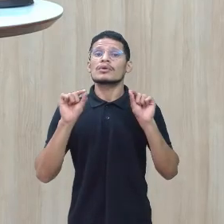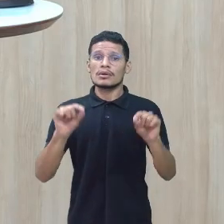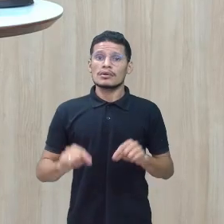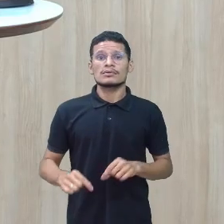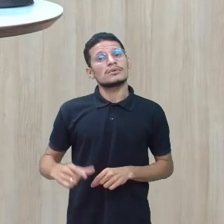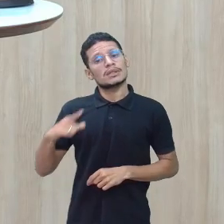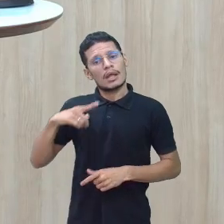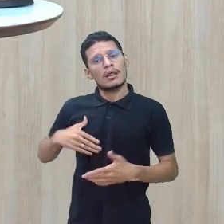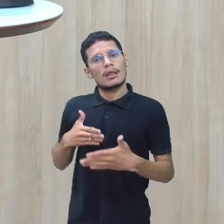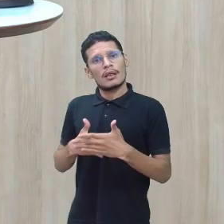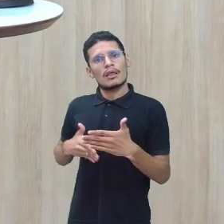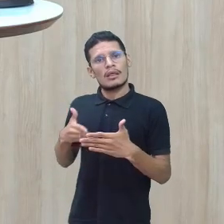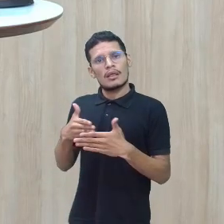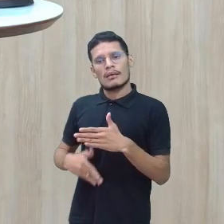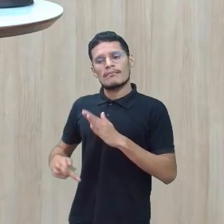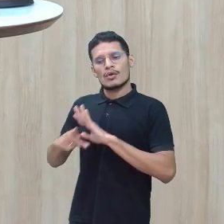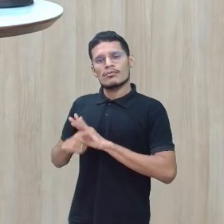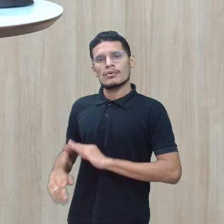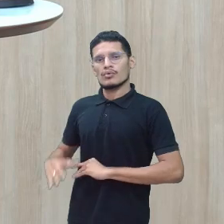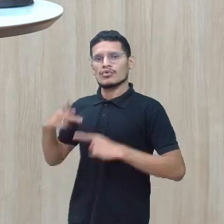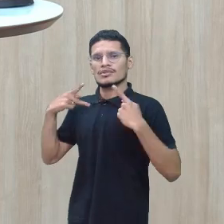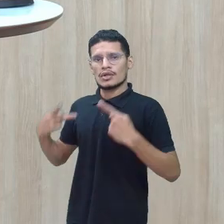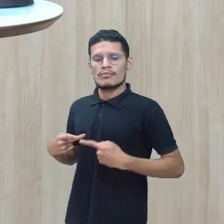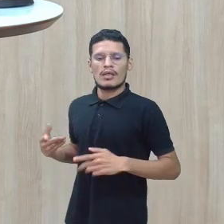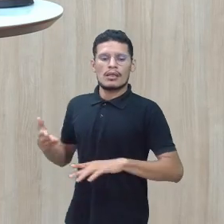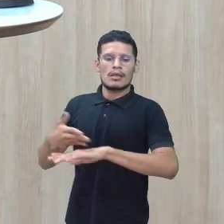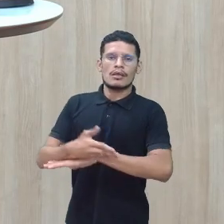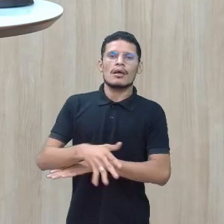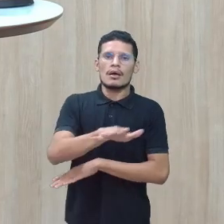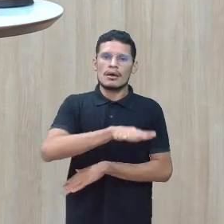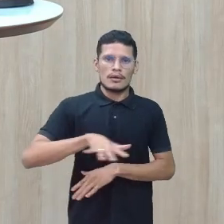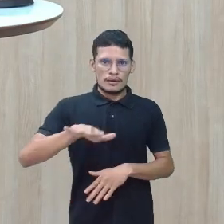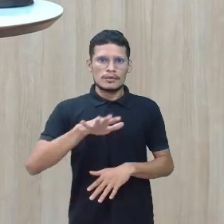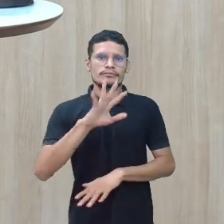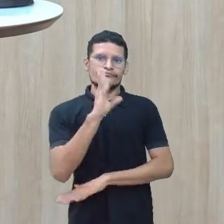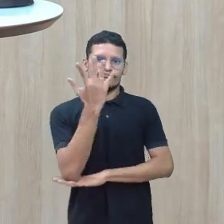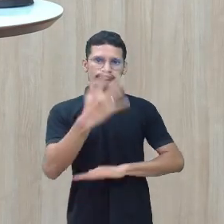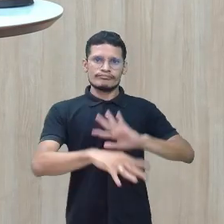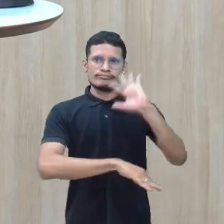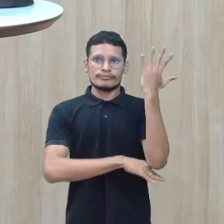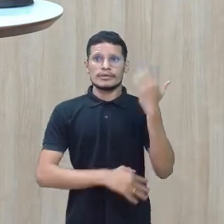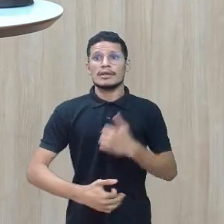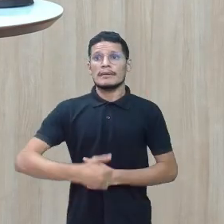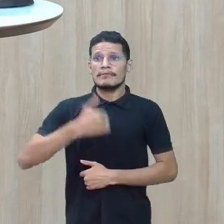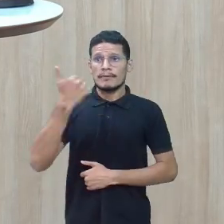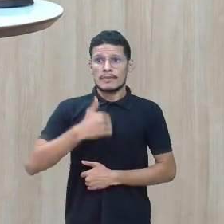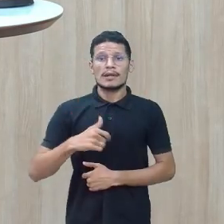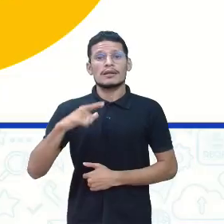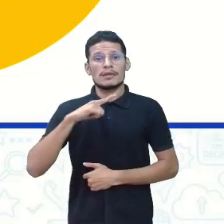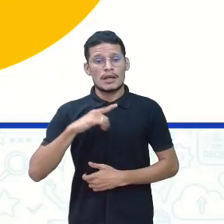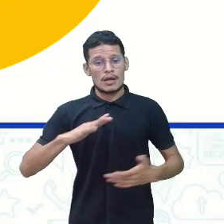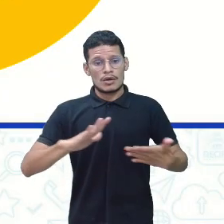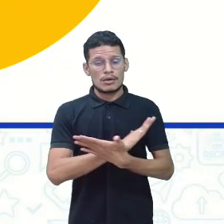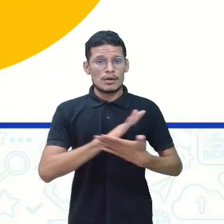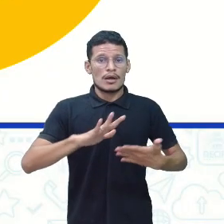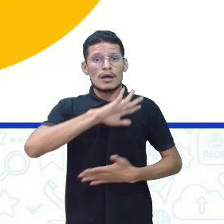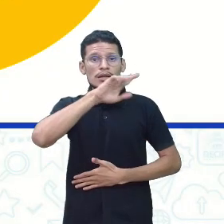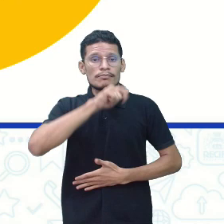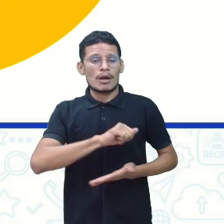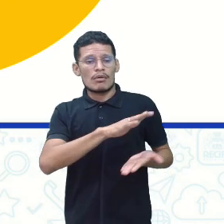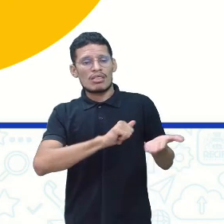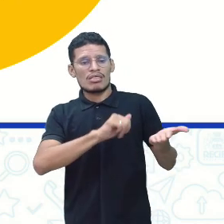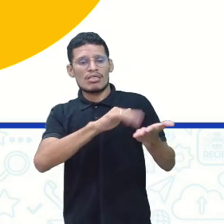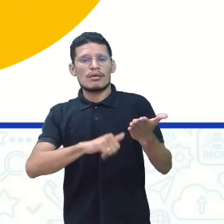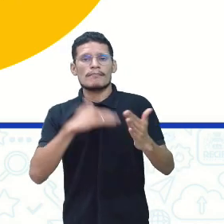da interferência do homem no nosso ecossistema. E, primeira coisa, extinção de espécies.